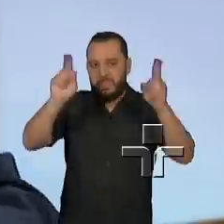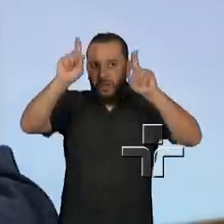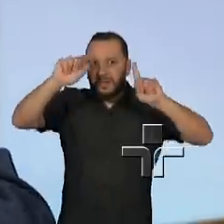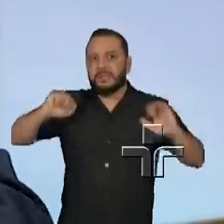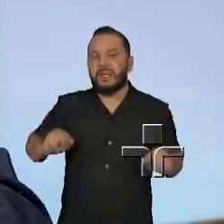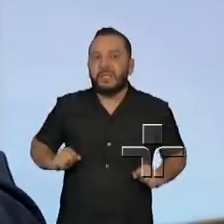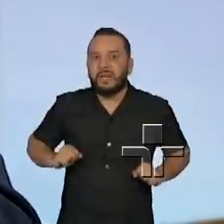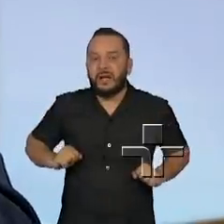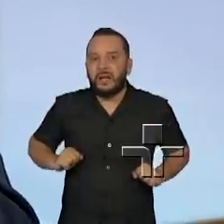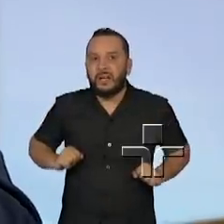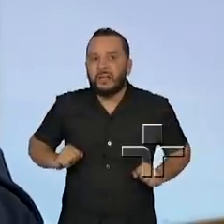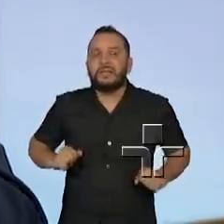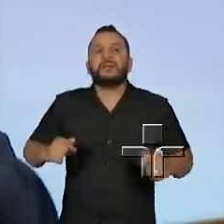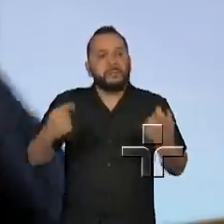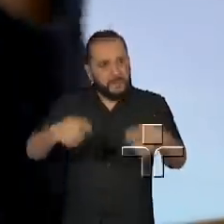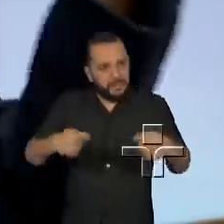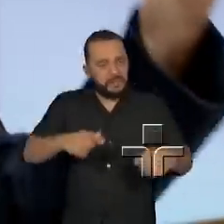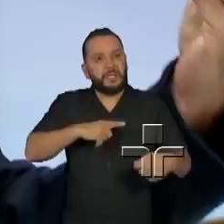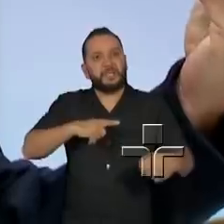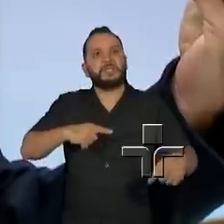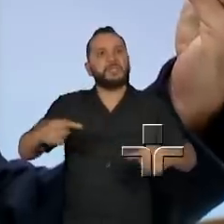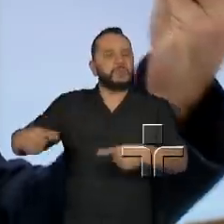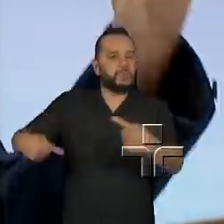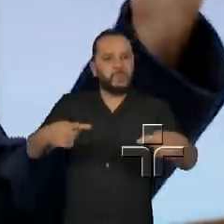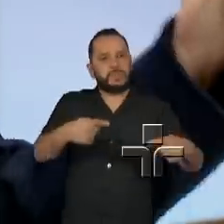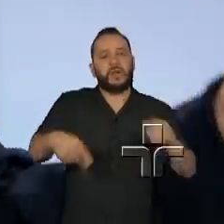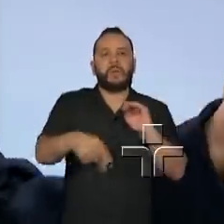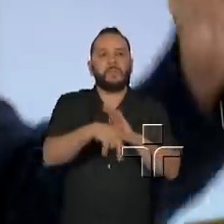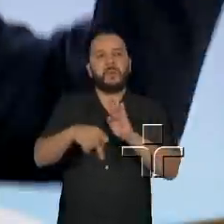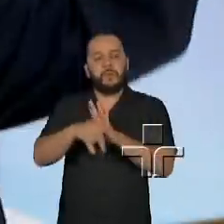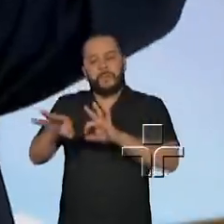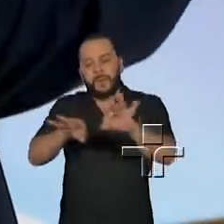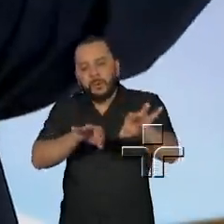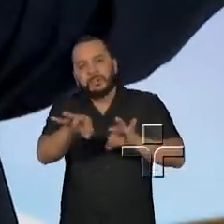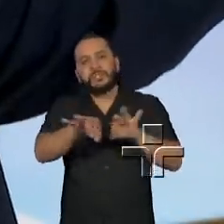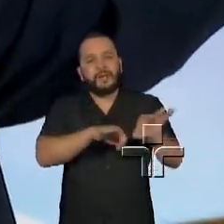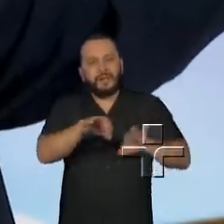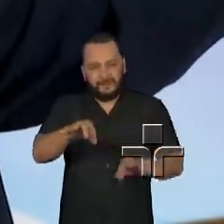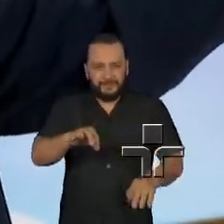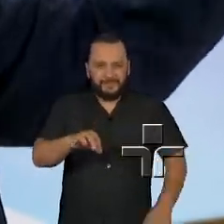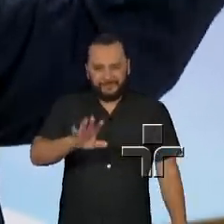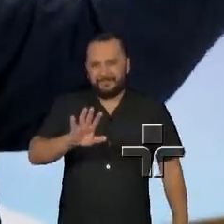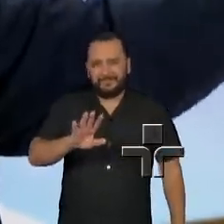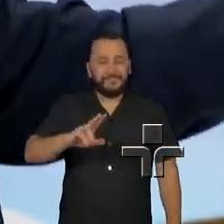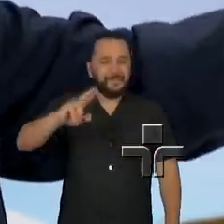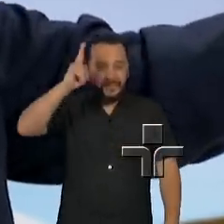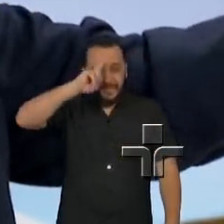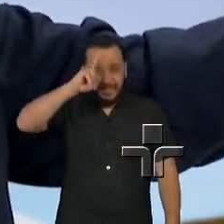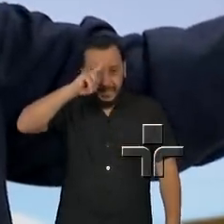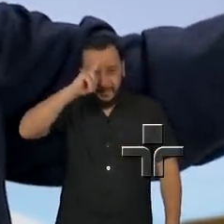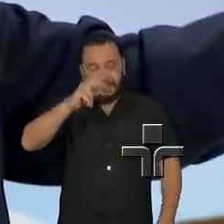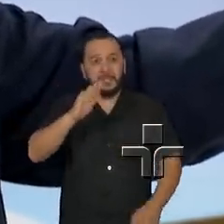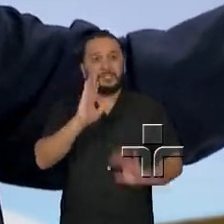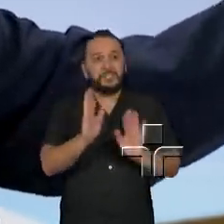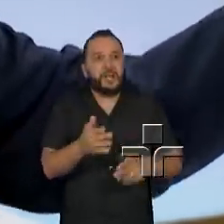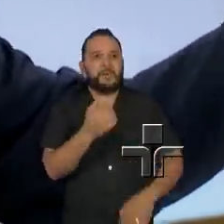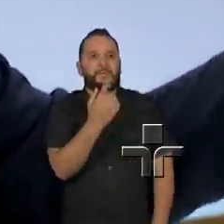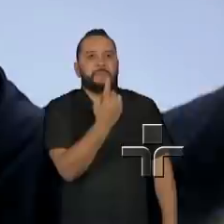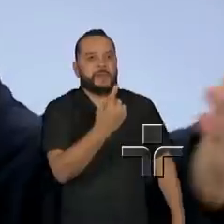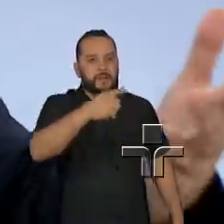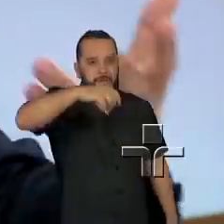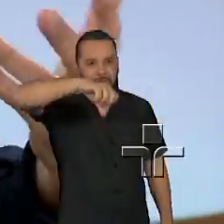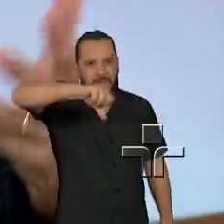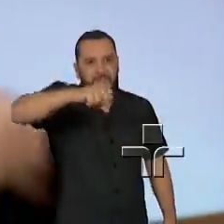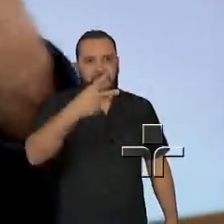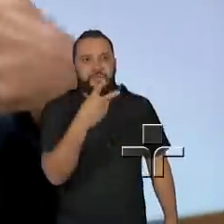voltar a uma discussão sobre o projeto. Onde nós estamos indo? Lá no tenentismo, lá nos anos 20,